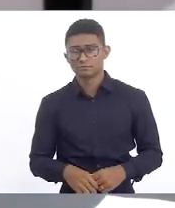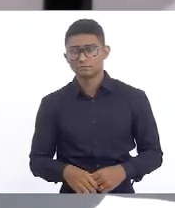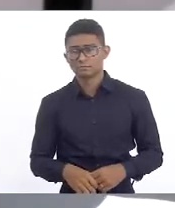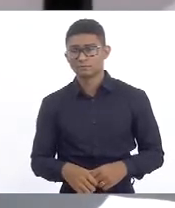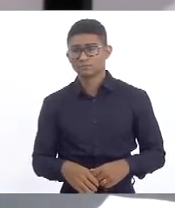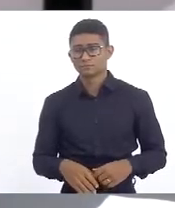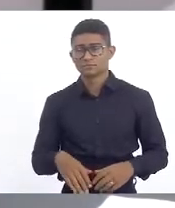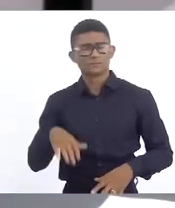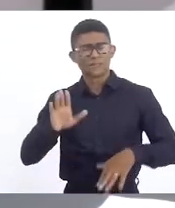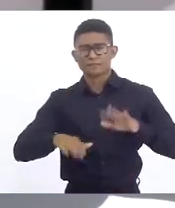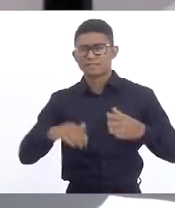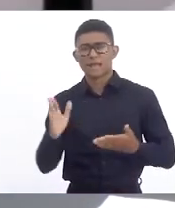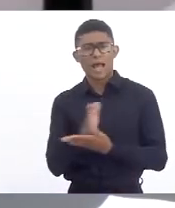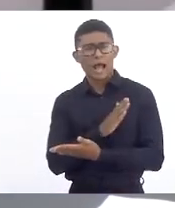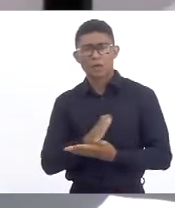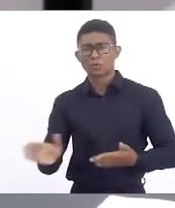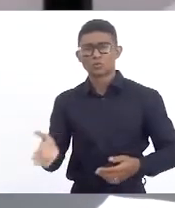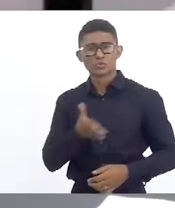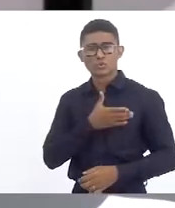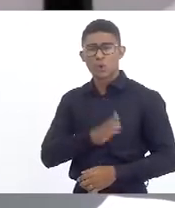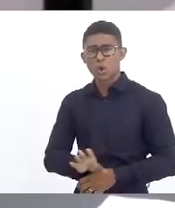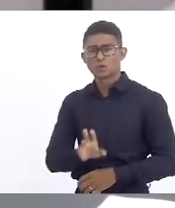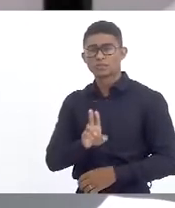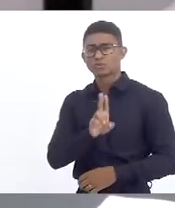anglicismos, uma política de